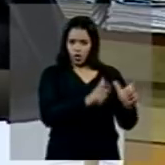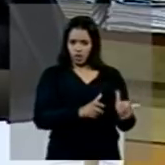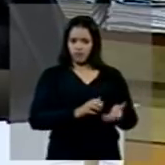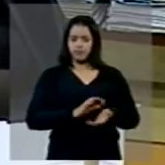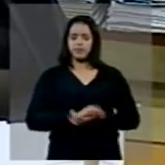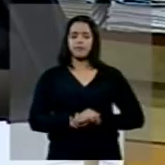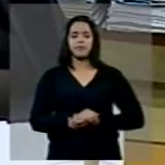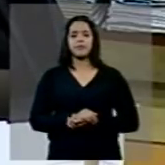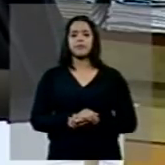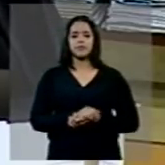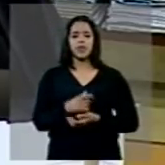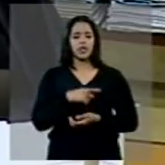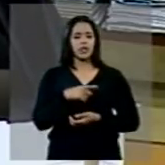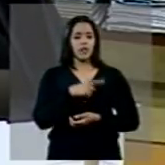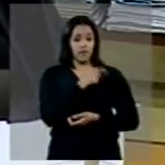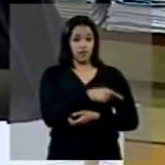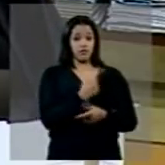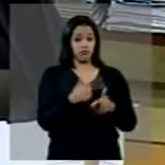em que houve esta